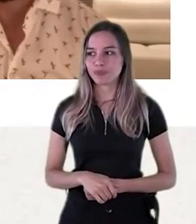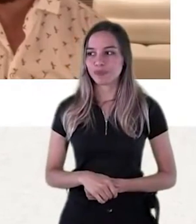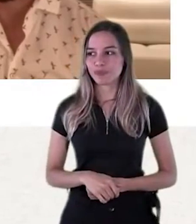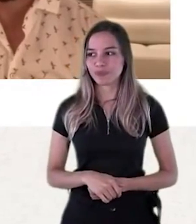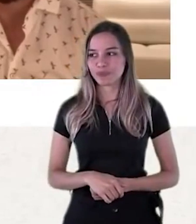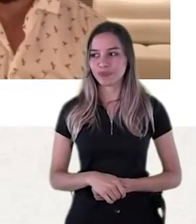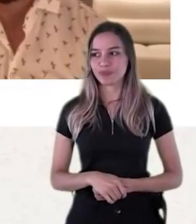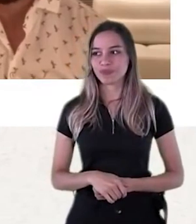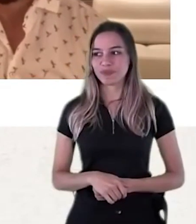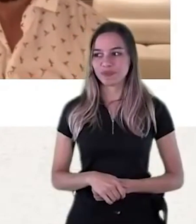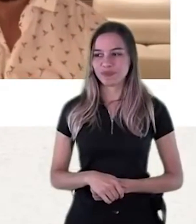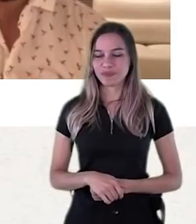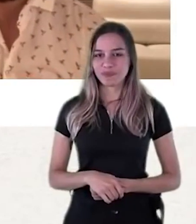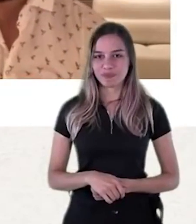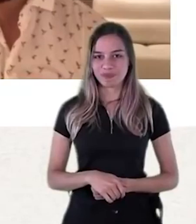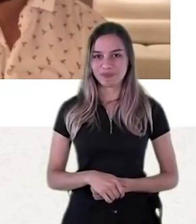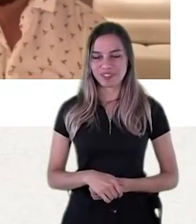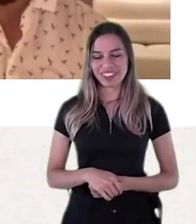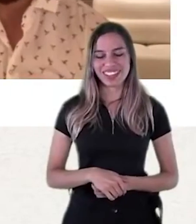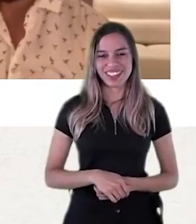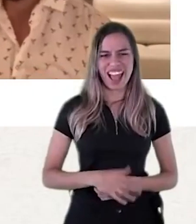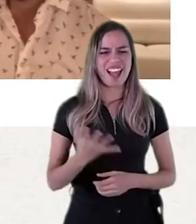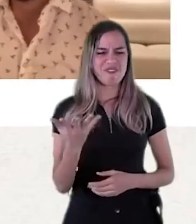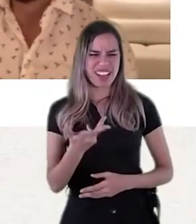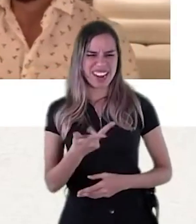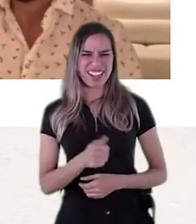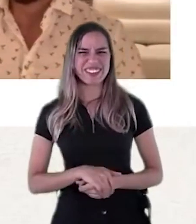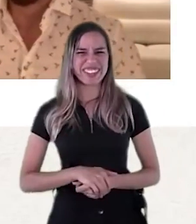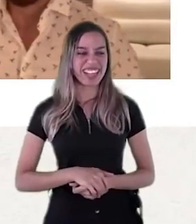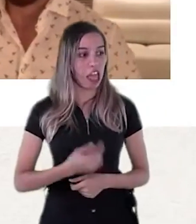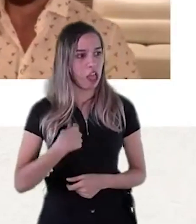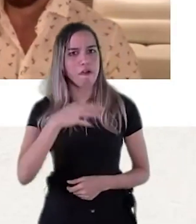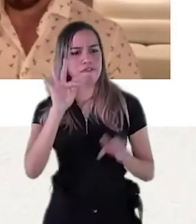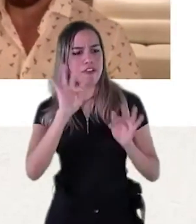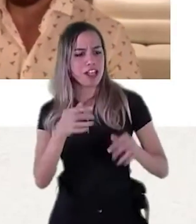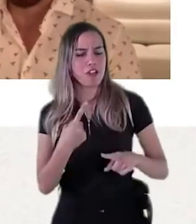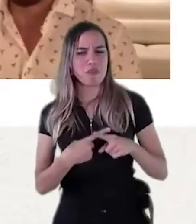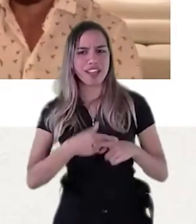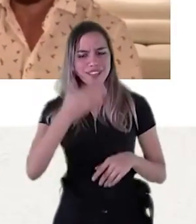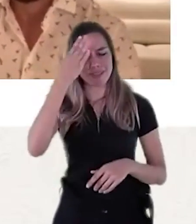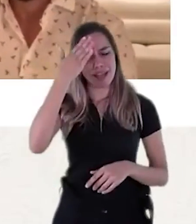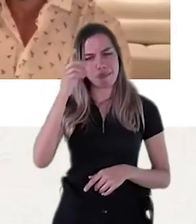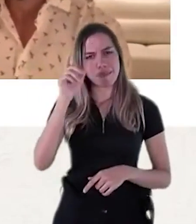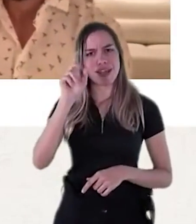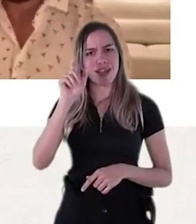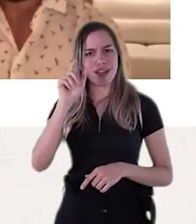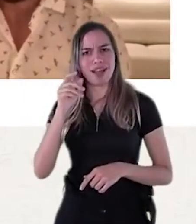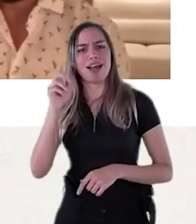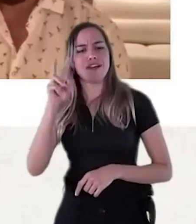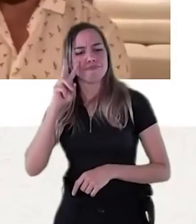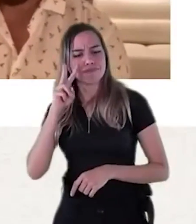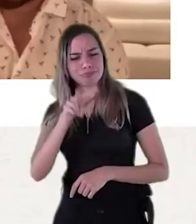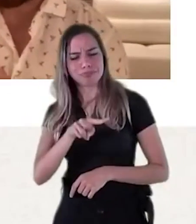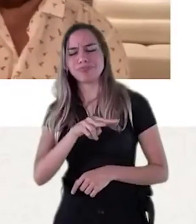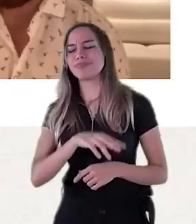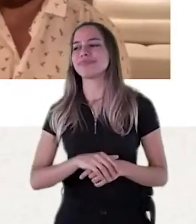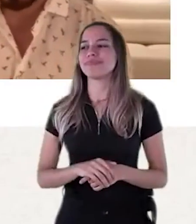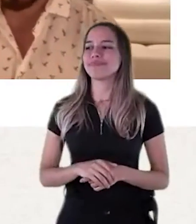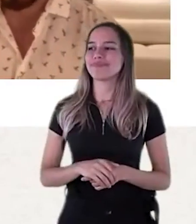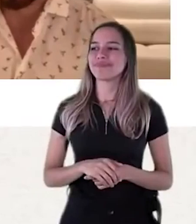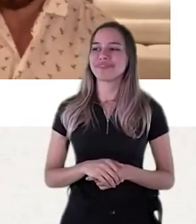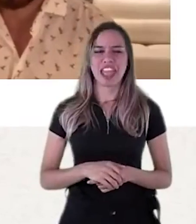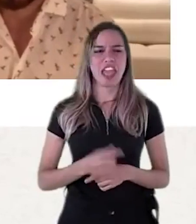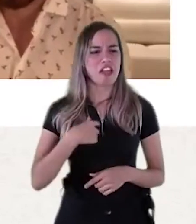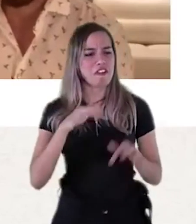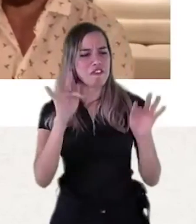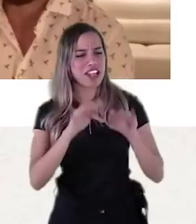Maravilha, muito obrigado. Eu fiquei feliz porque eu soube ler. Eu estou aprendendo, a Raíssa me ensina. Eu sei alguma